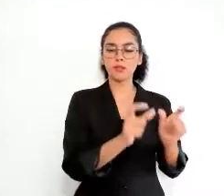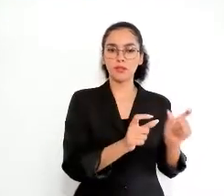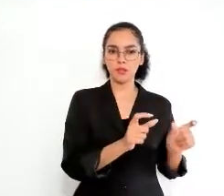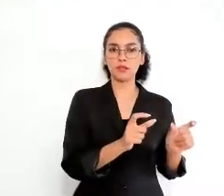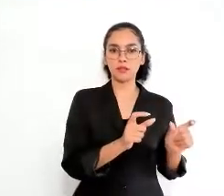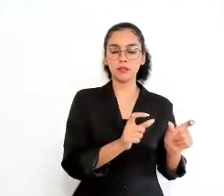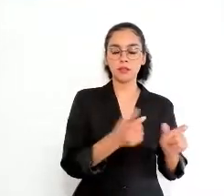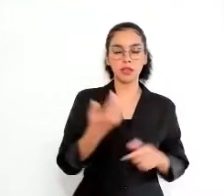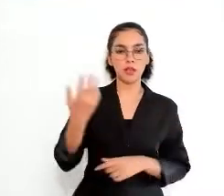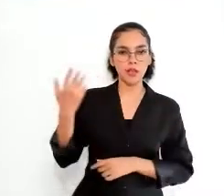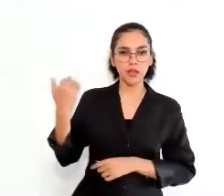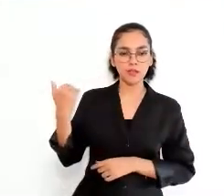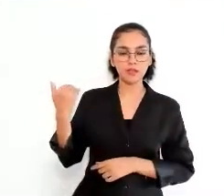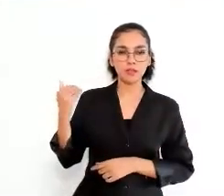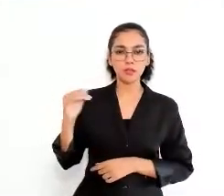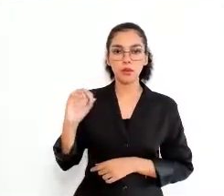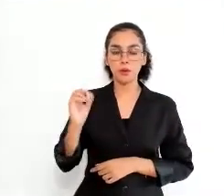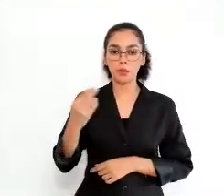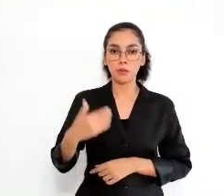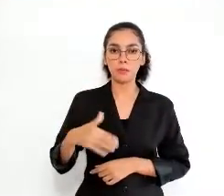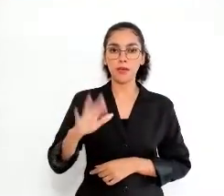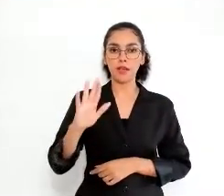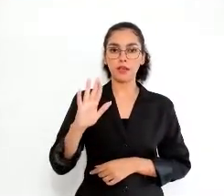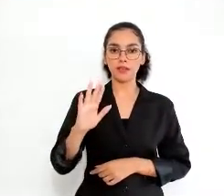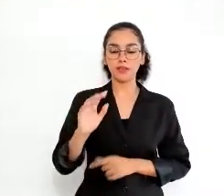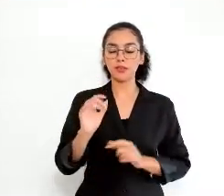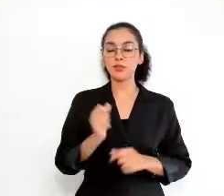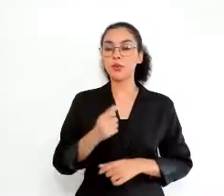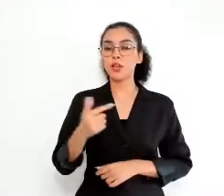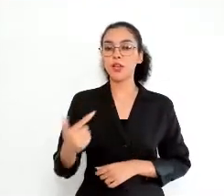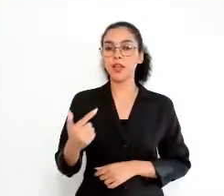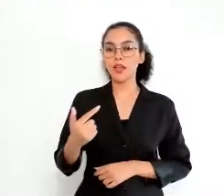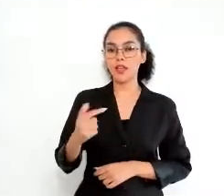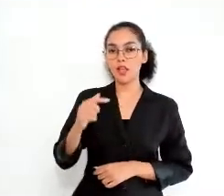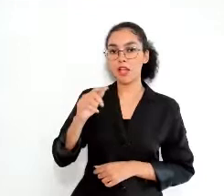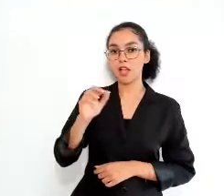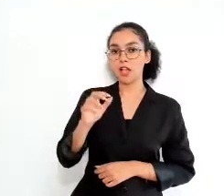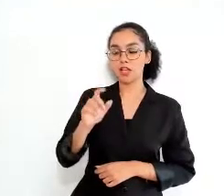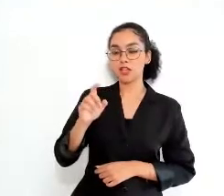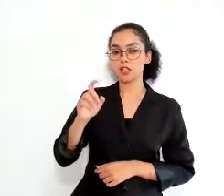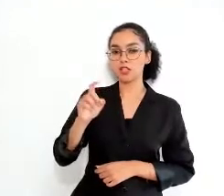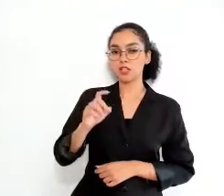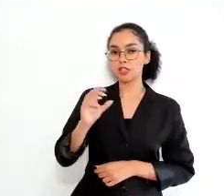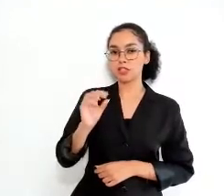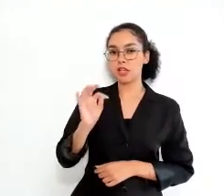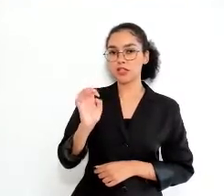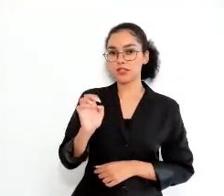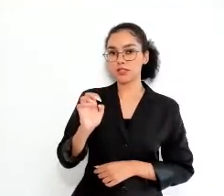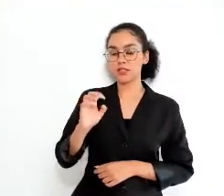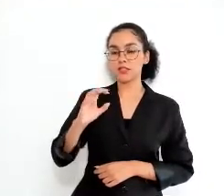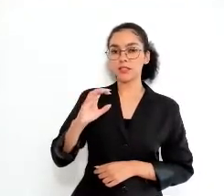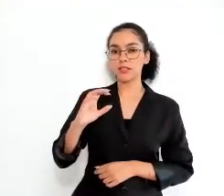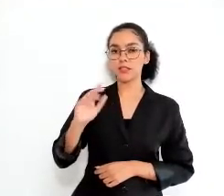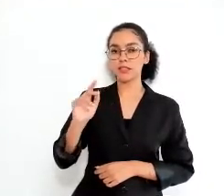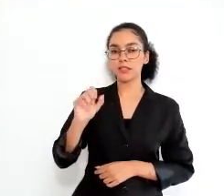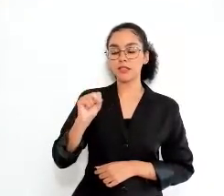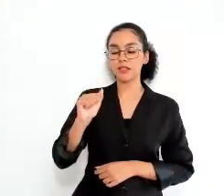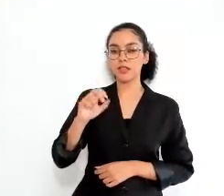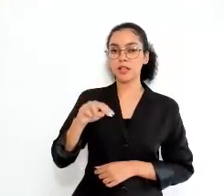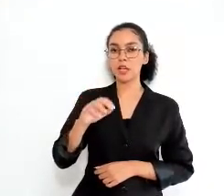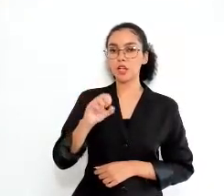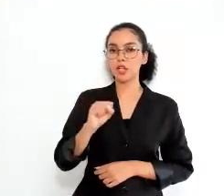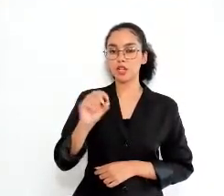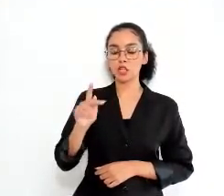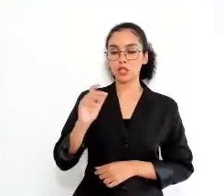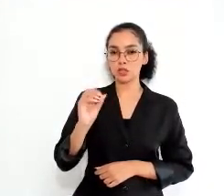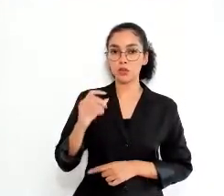mais Quixote que Sancho, pois face ao realismo e ao bom senso do mundo